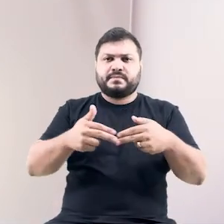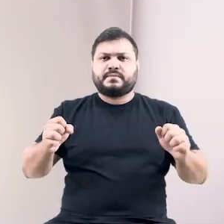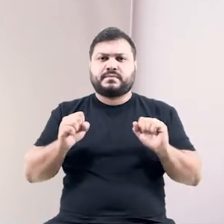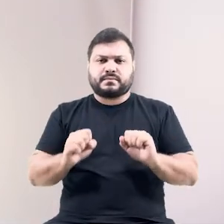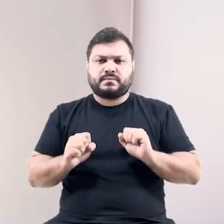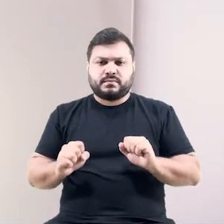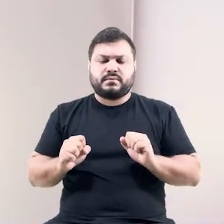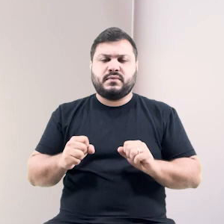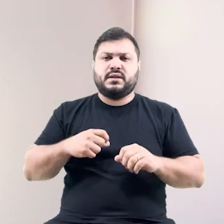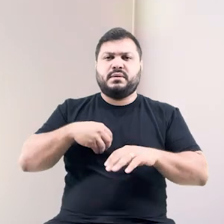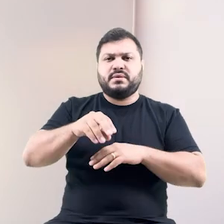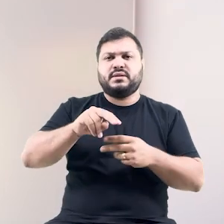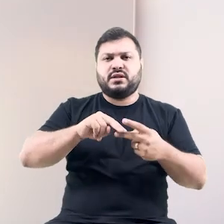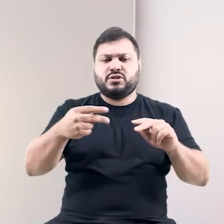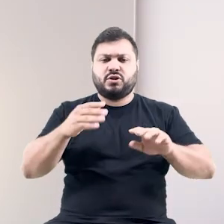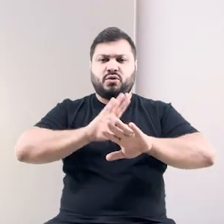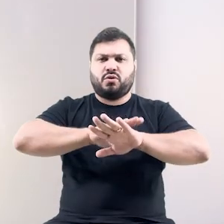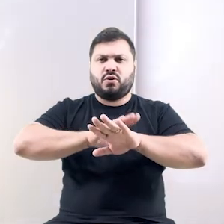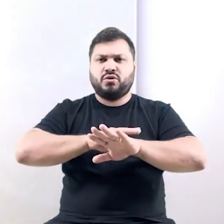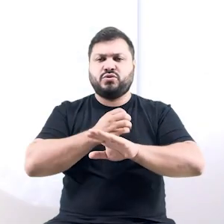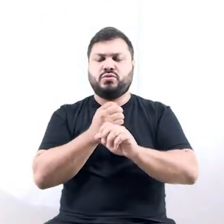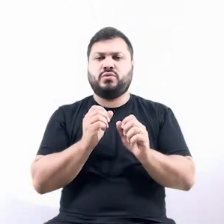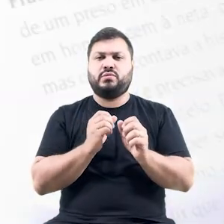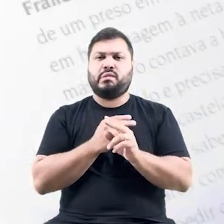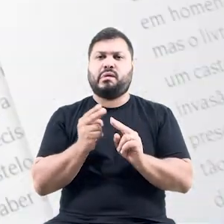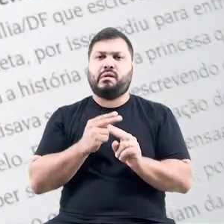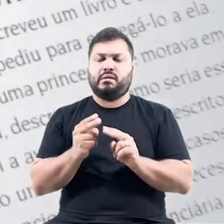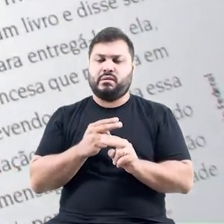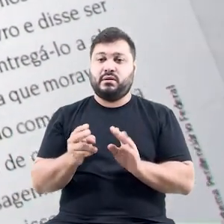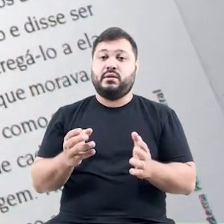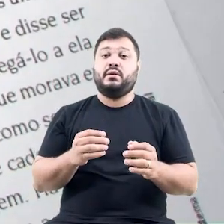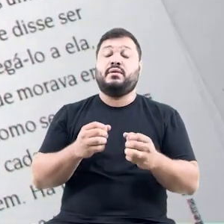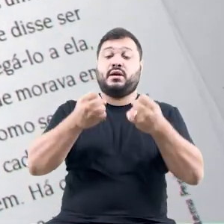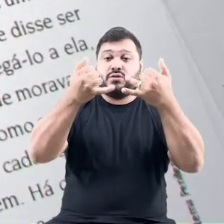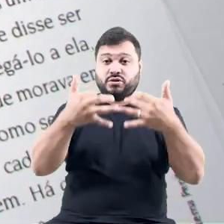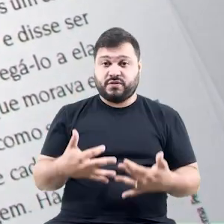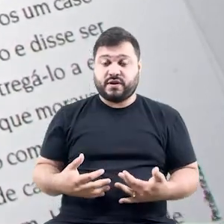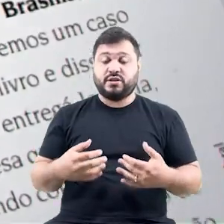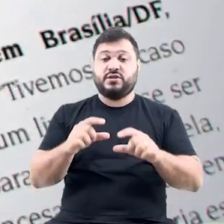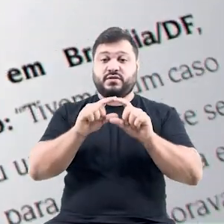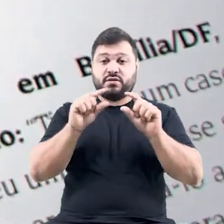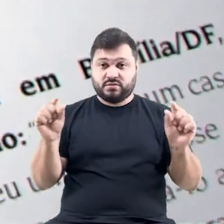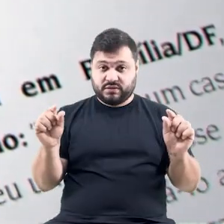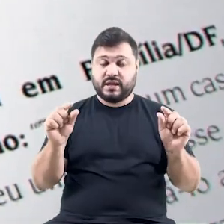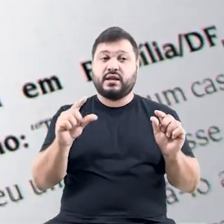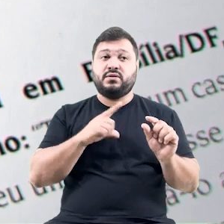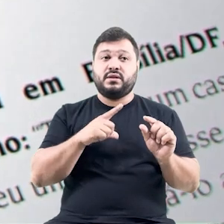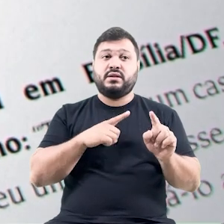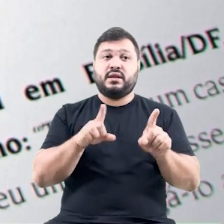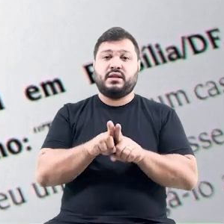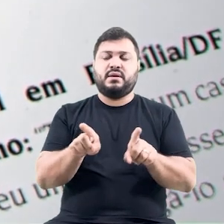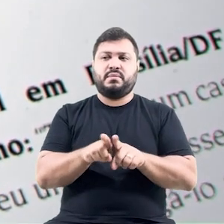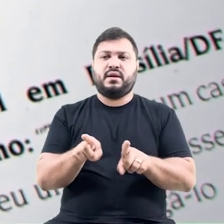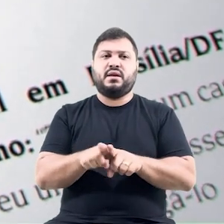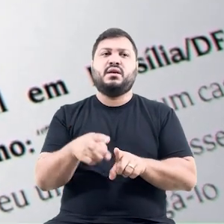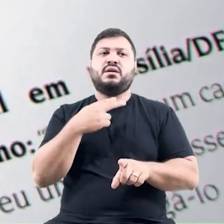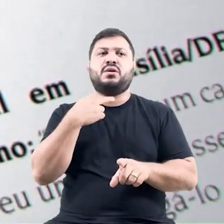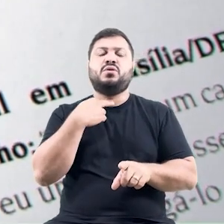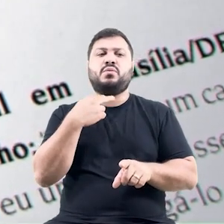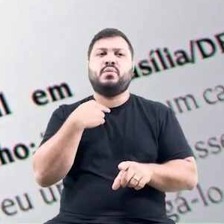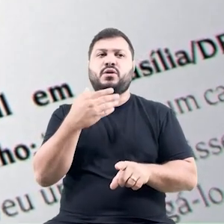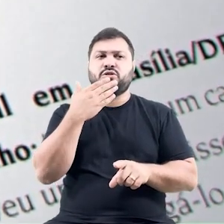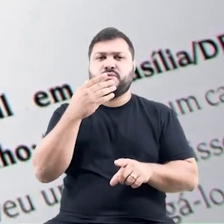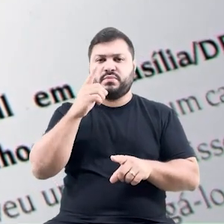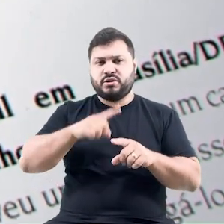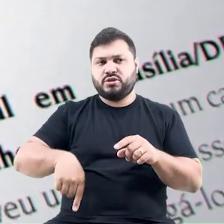material possa conter mensagens codificadas ou cifradas. Na justificativa do enunciado, consta ainda que não se